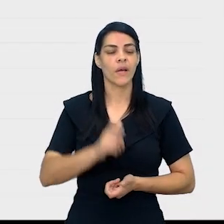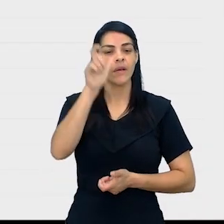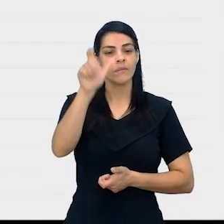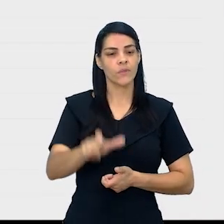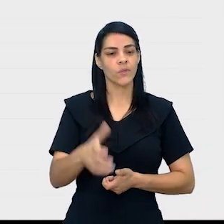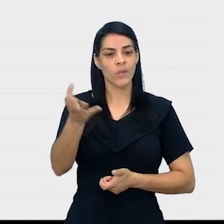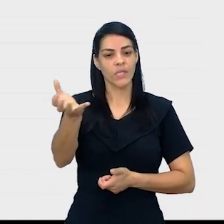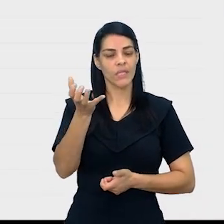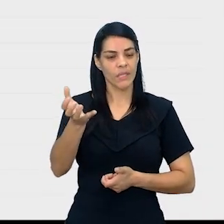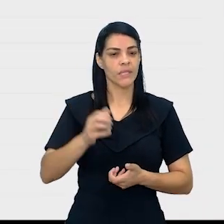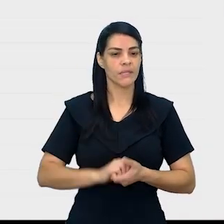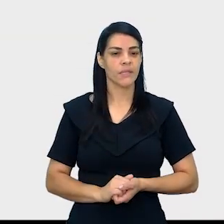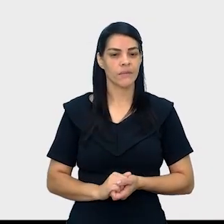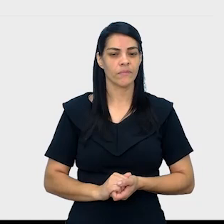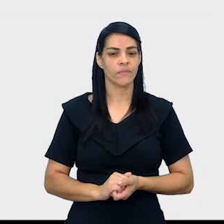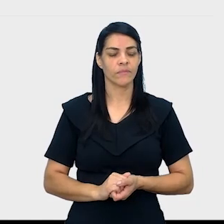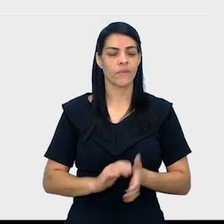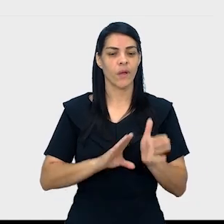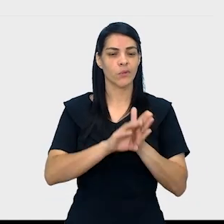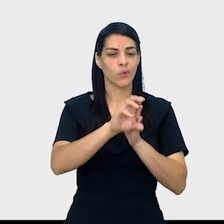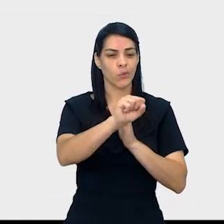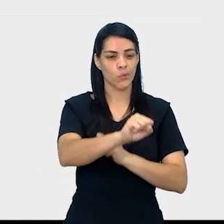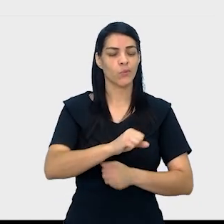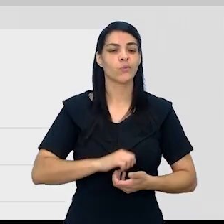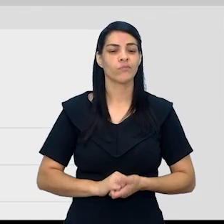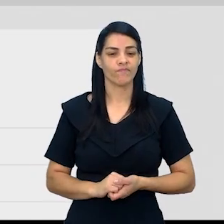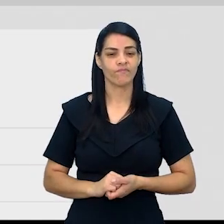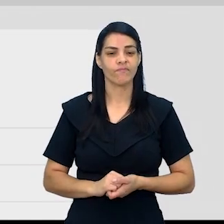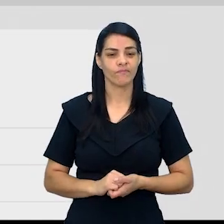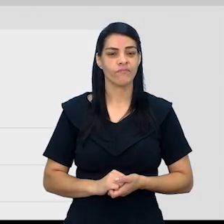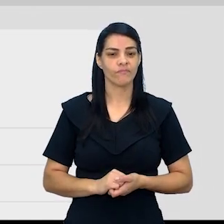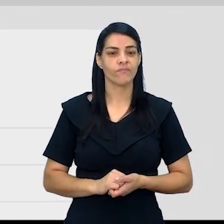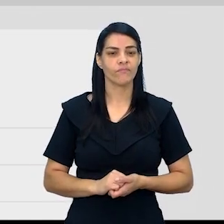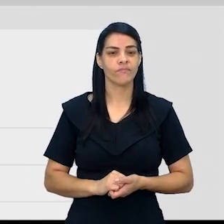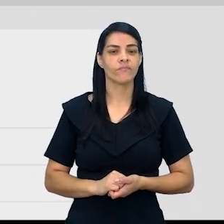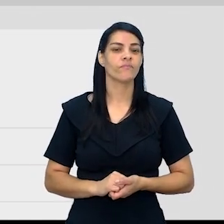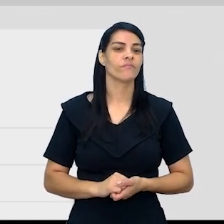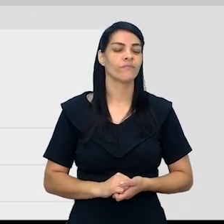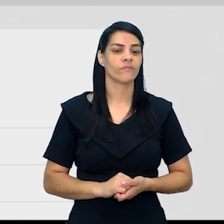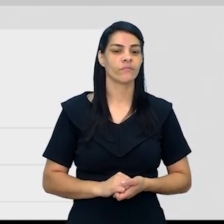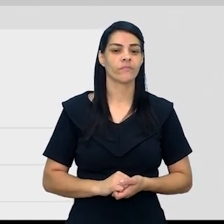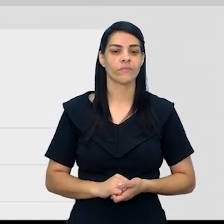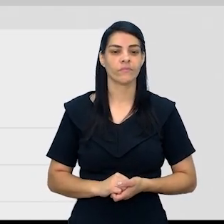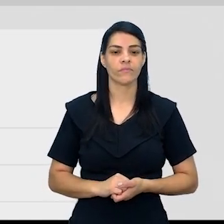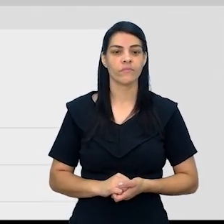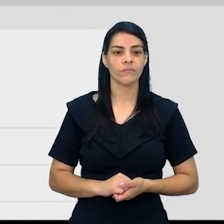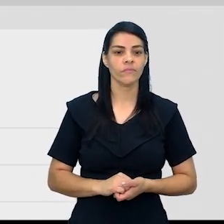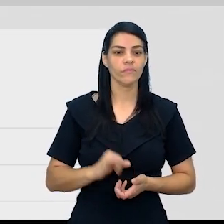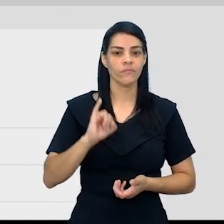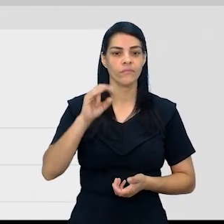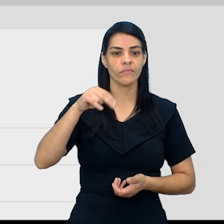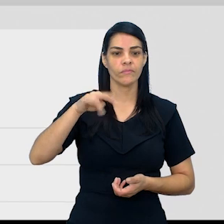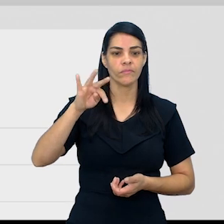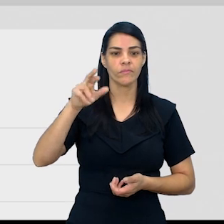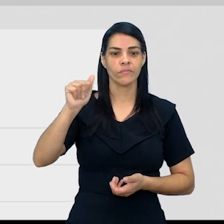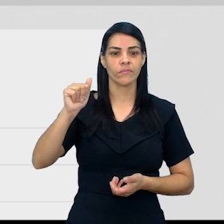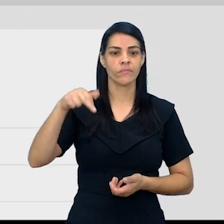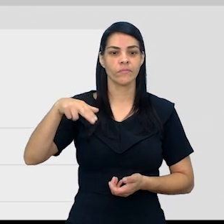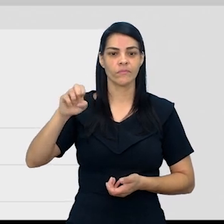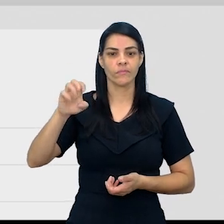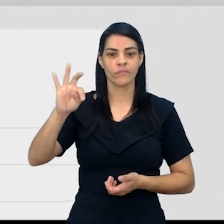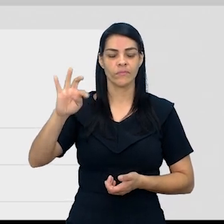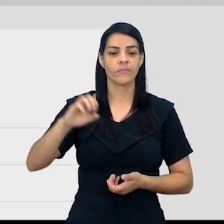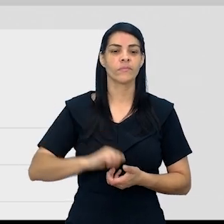fazer uma busca no Google entrar na net do cacau aí você vai achar esse link